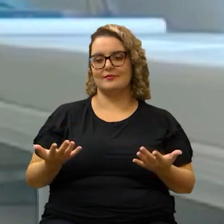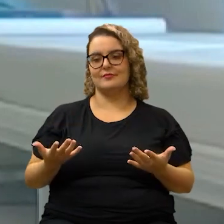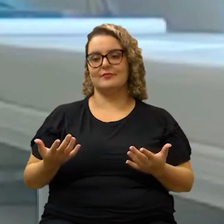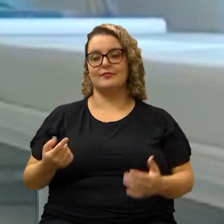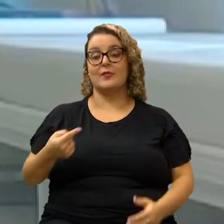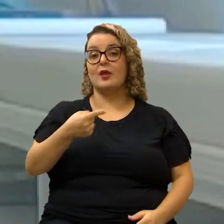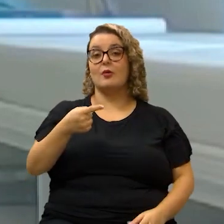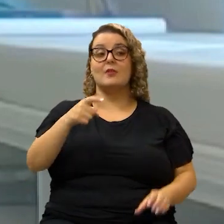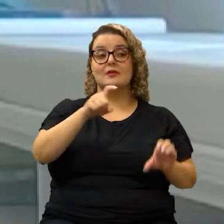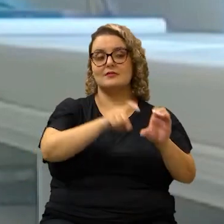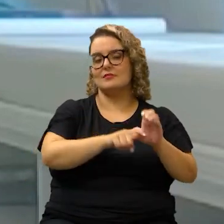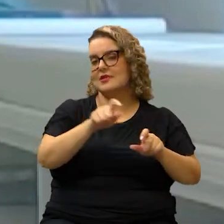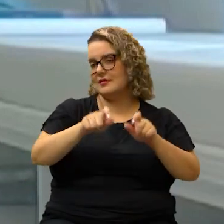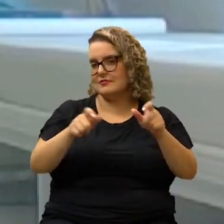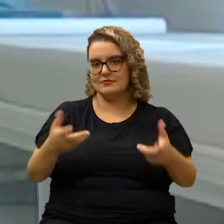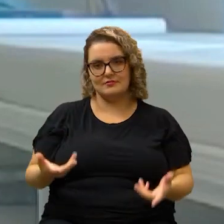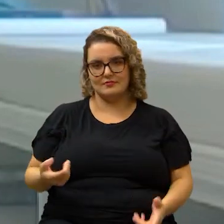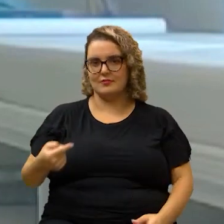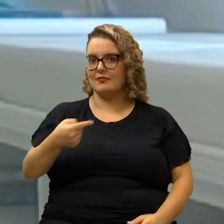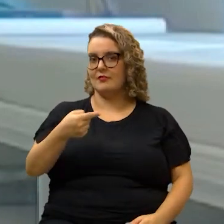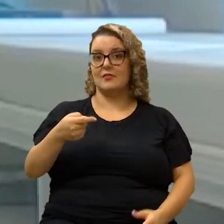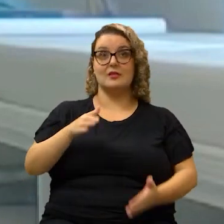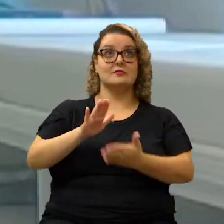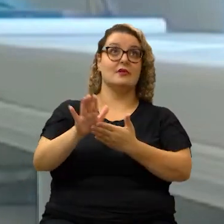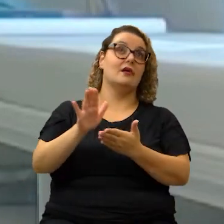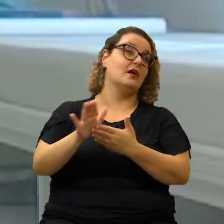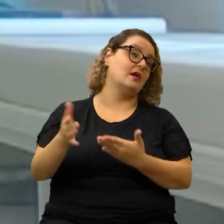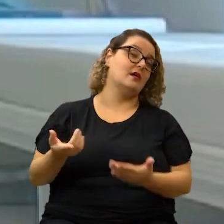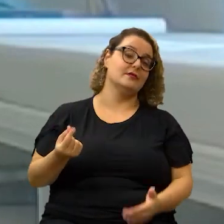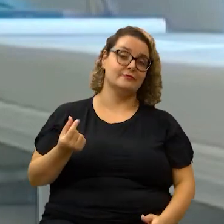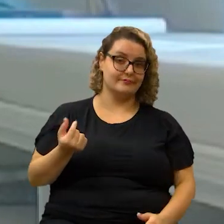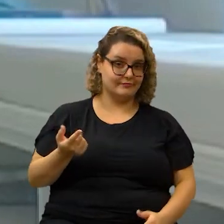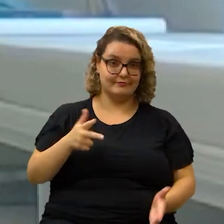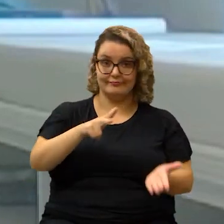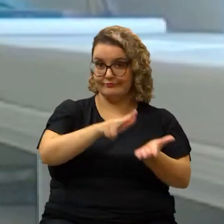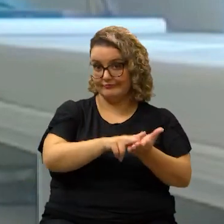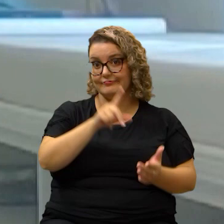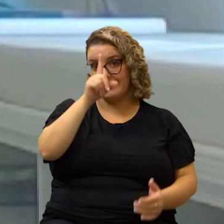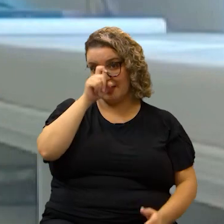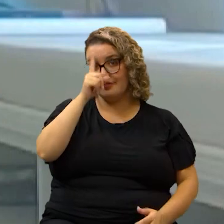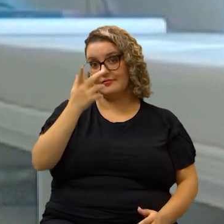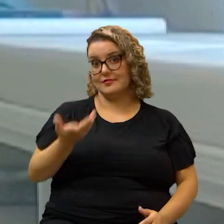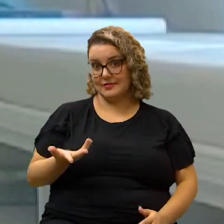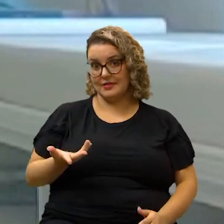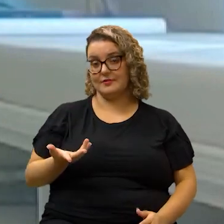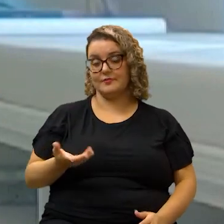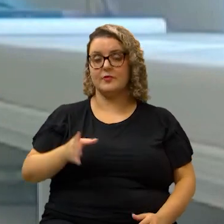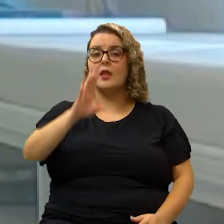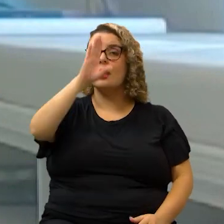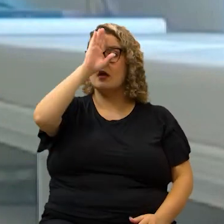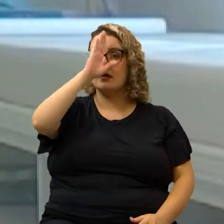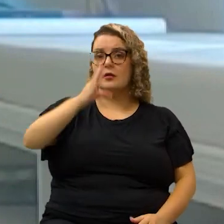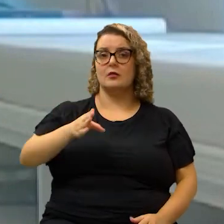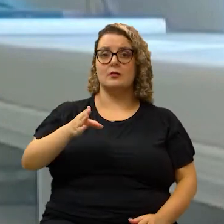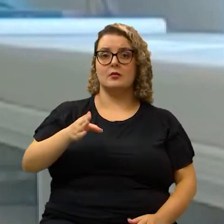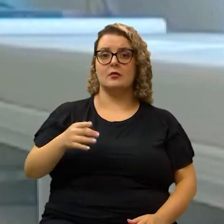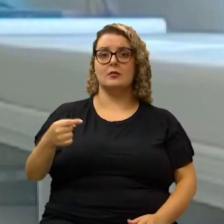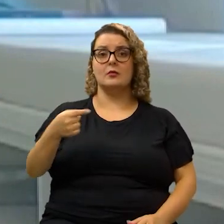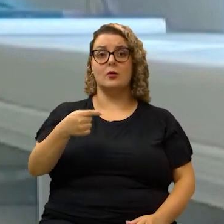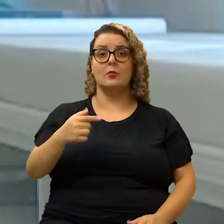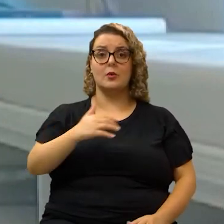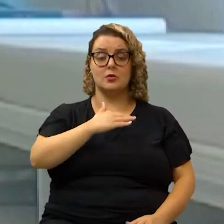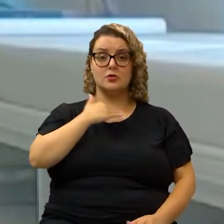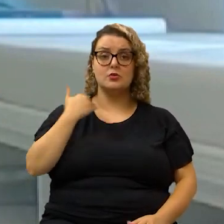e por aí afora. E principalmente menos mortes, porque muitas crianças morrem por maus